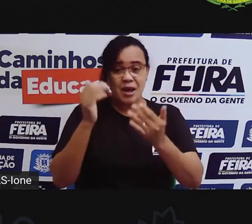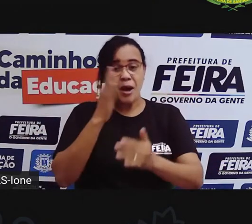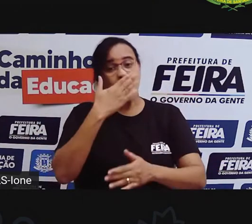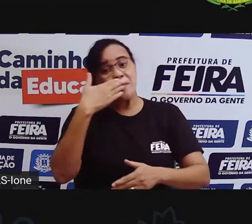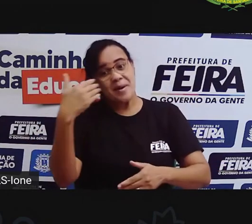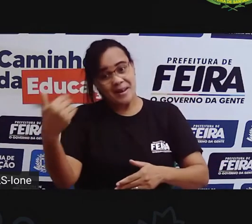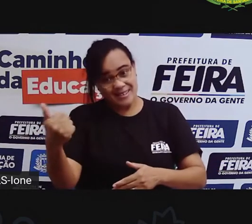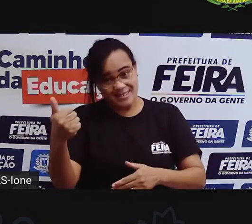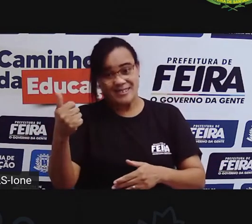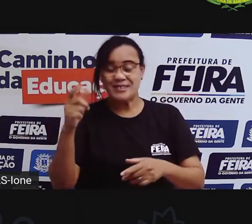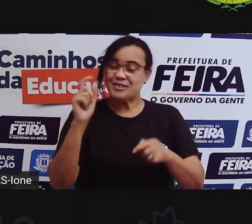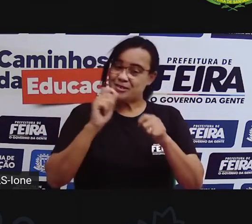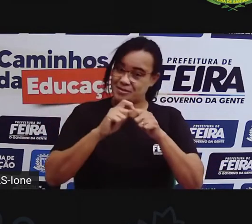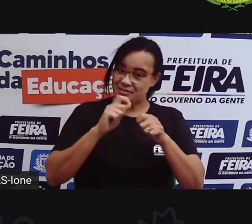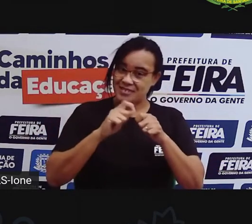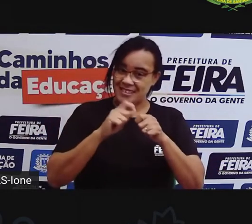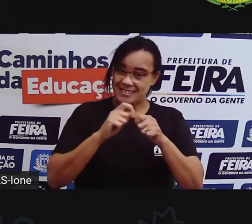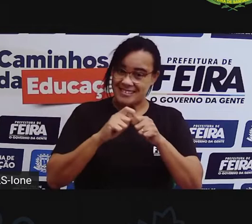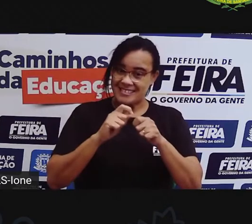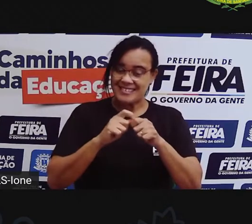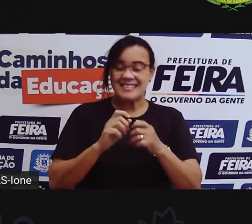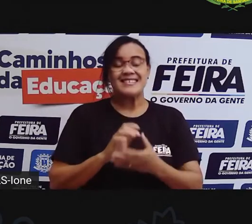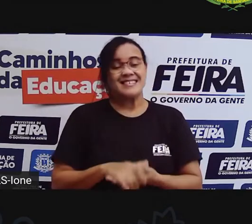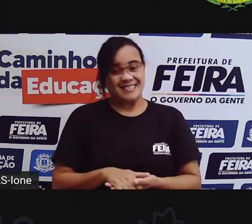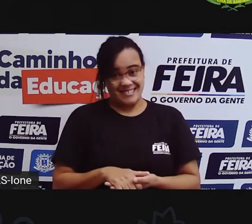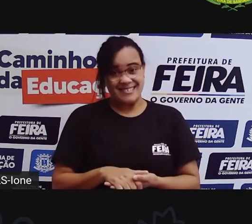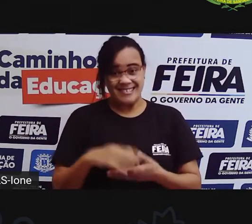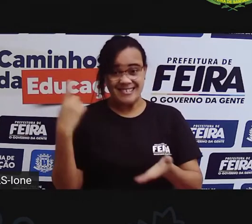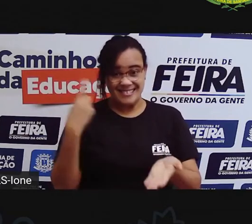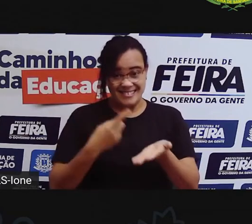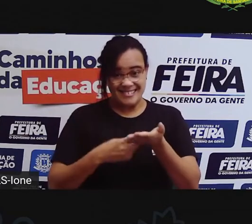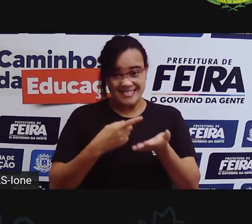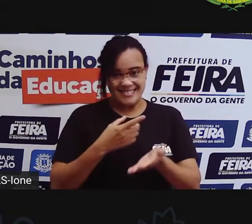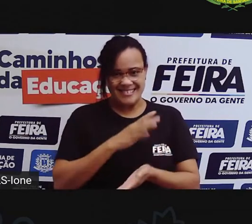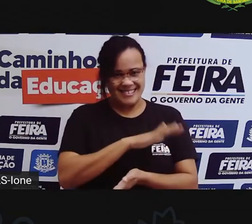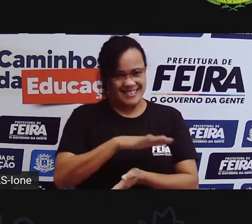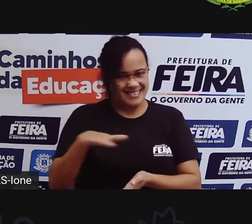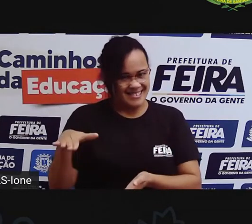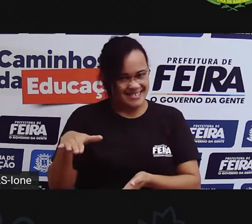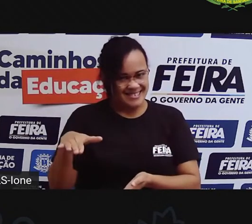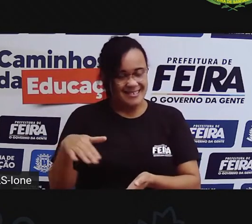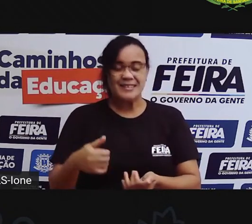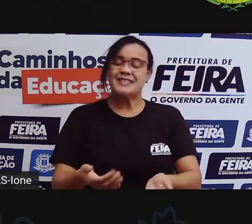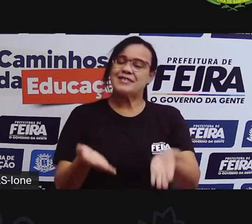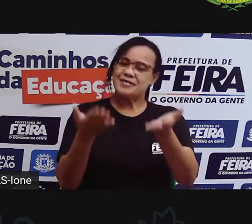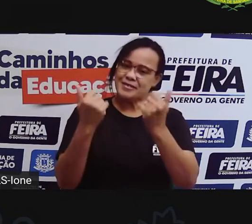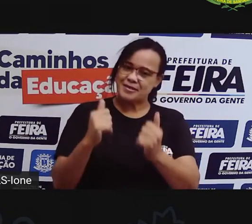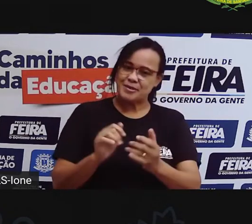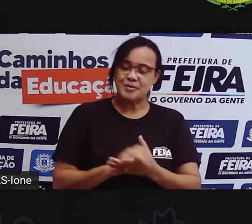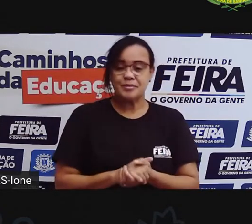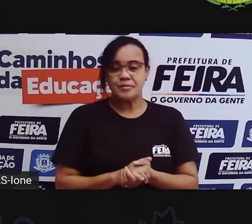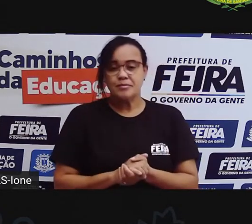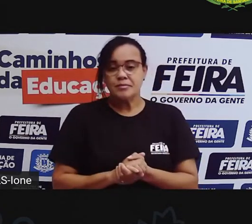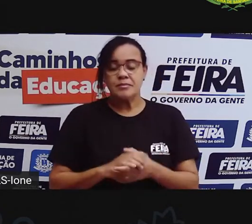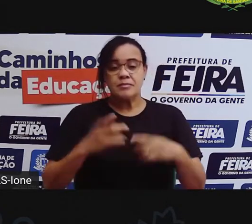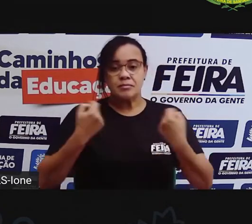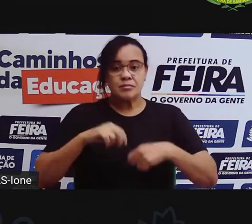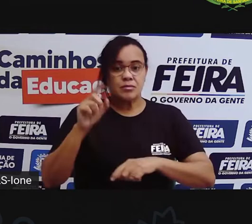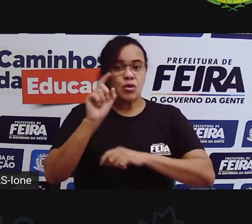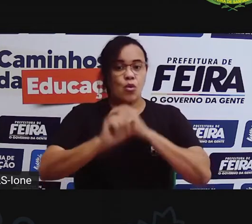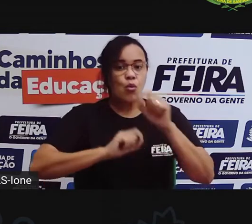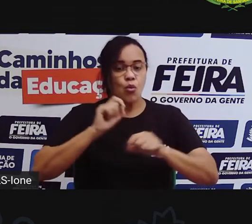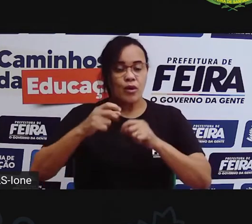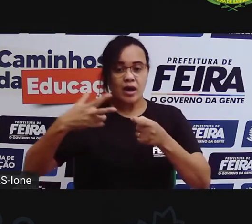para a gente montar o nosso sopra-sopra. Combinado, meninada? Então, vamos lá. A gente vai precisar também de